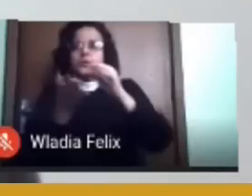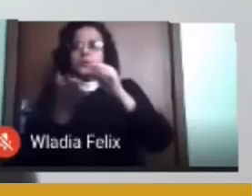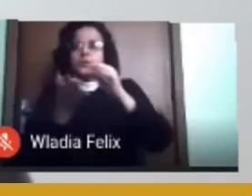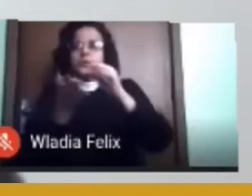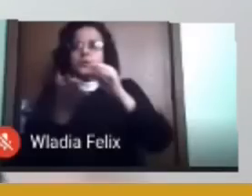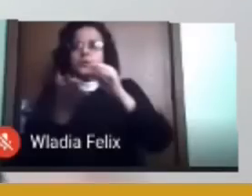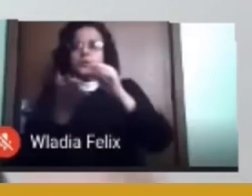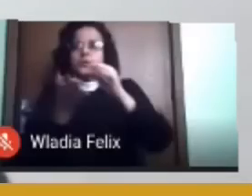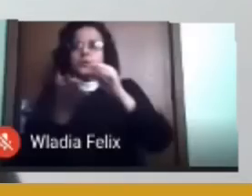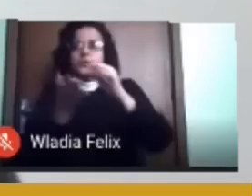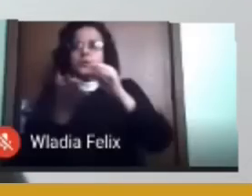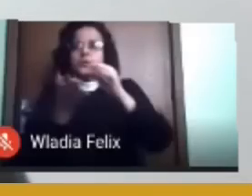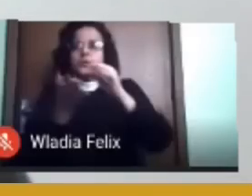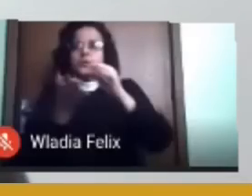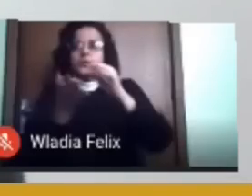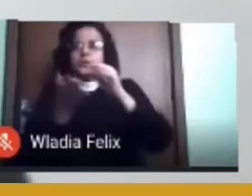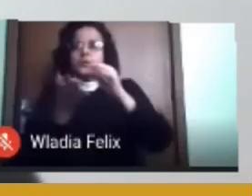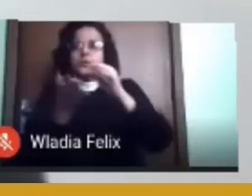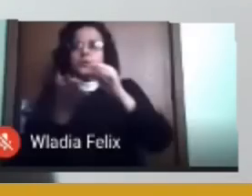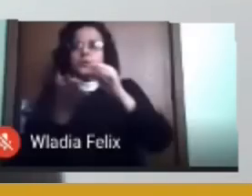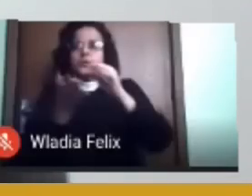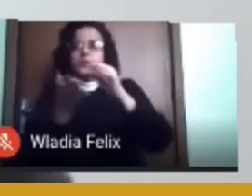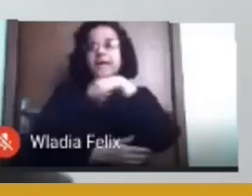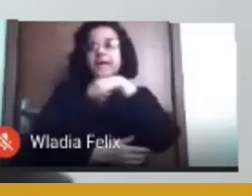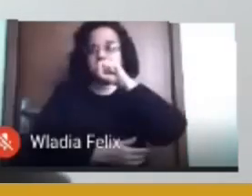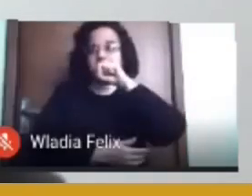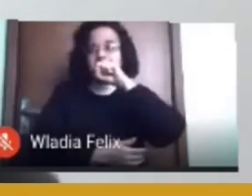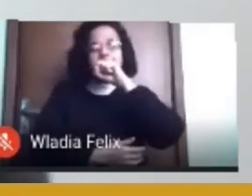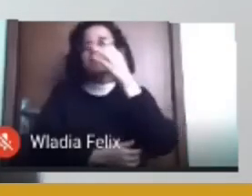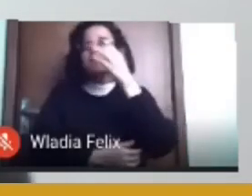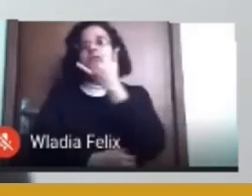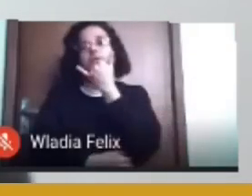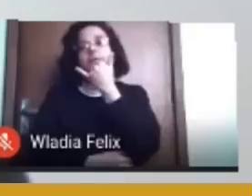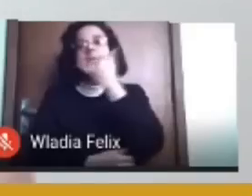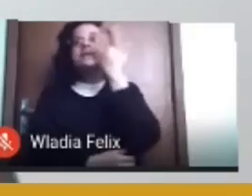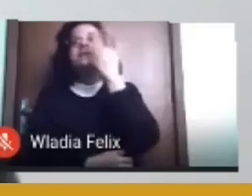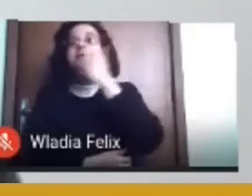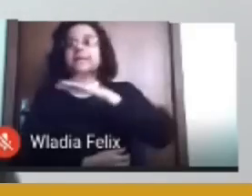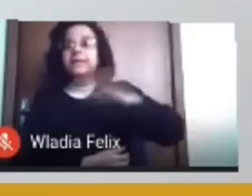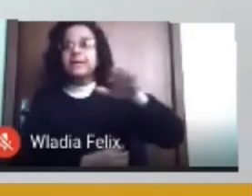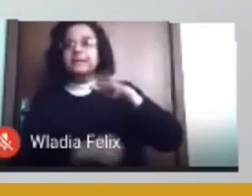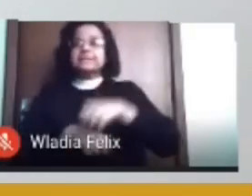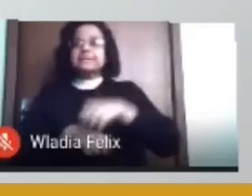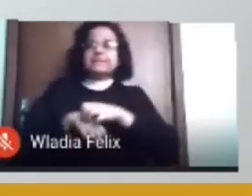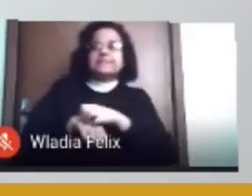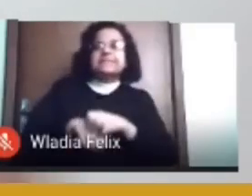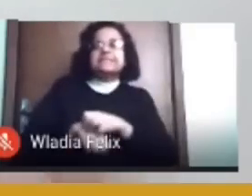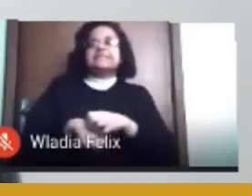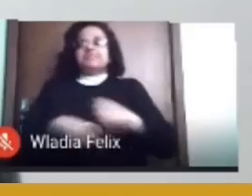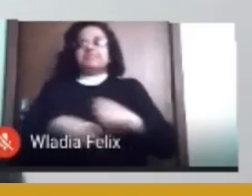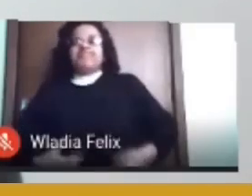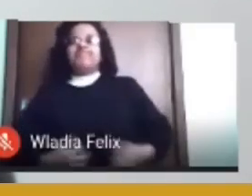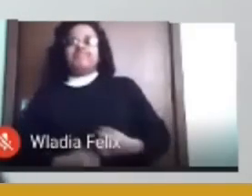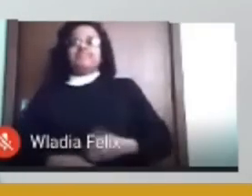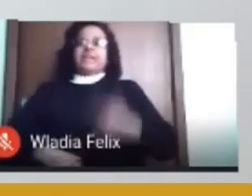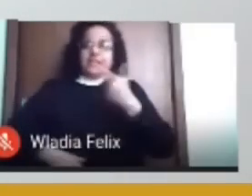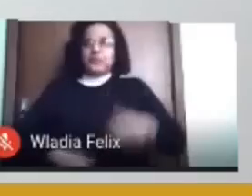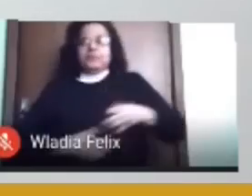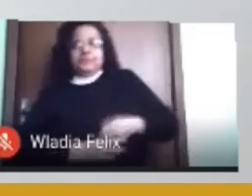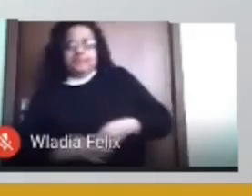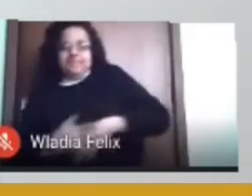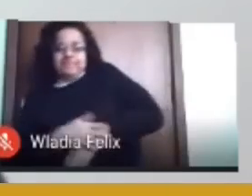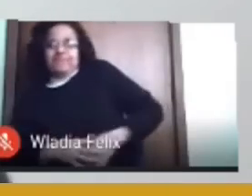discretamente pergunta, ela não fala, e ela volta a mão novamente, isso é um sinal de alerta. Presença de sêmen na roupa, na